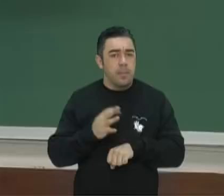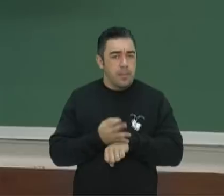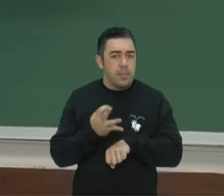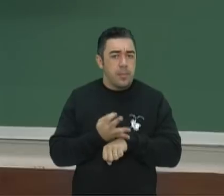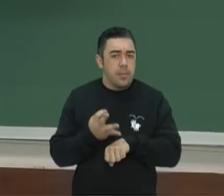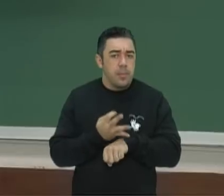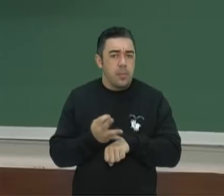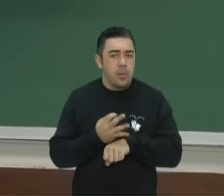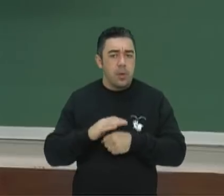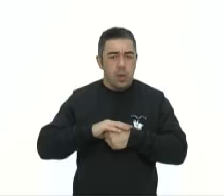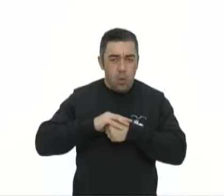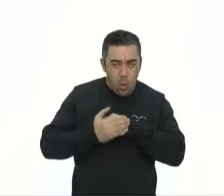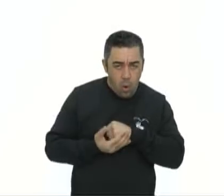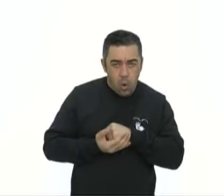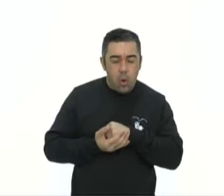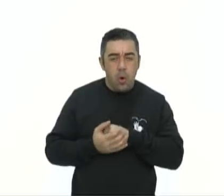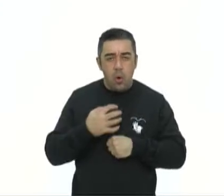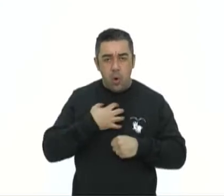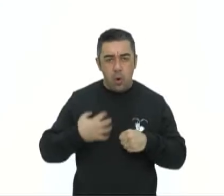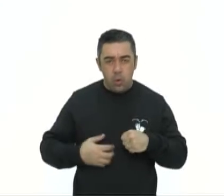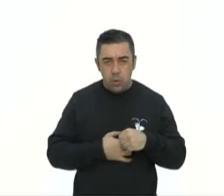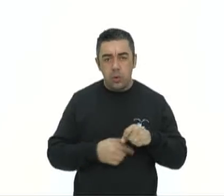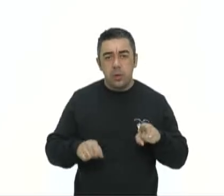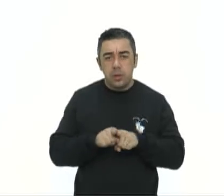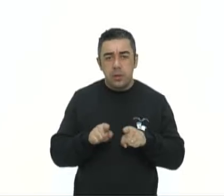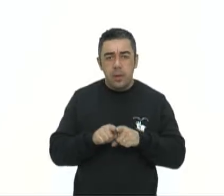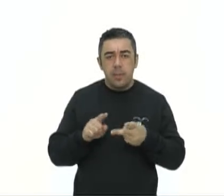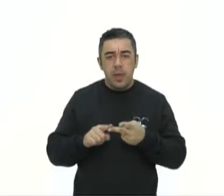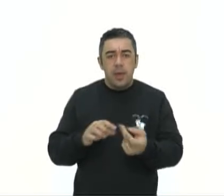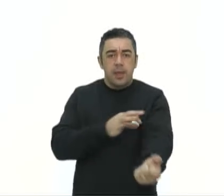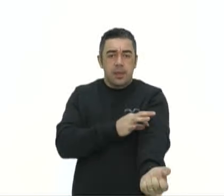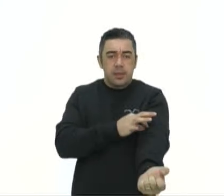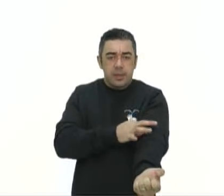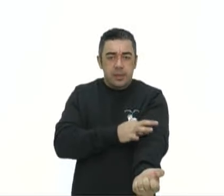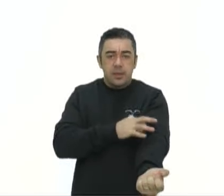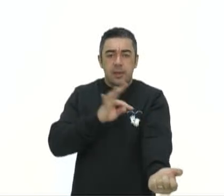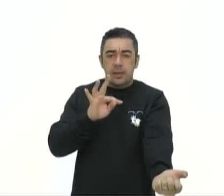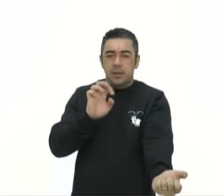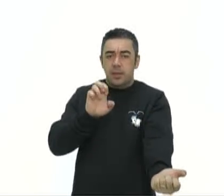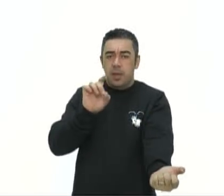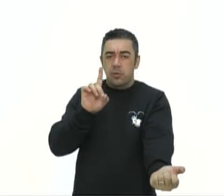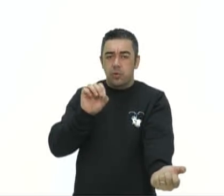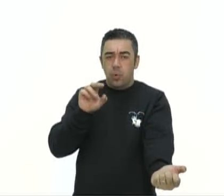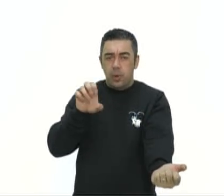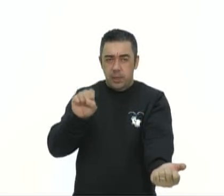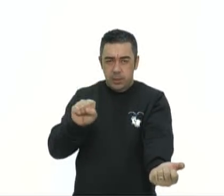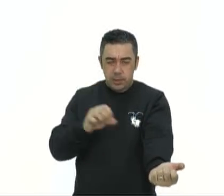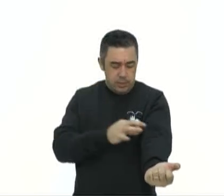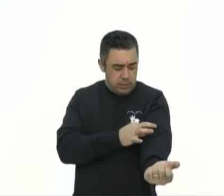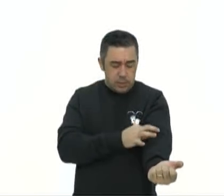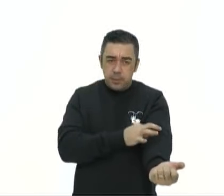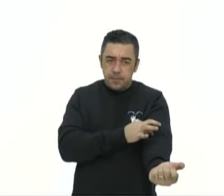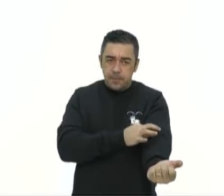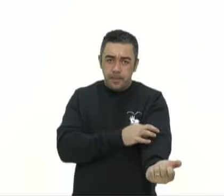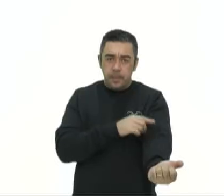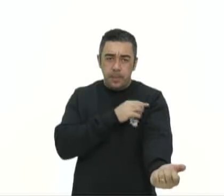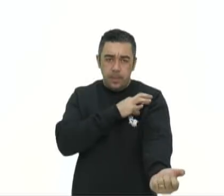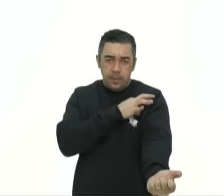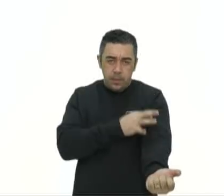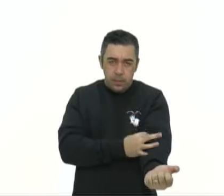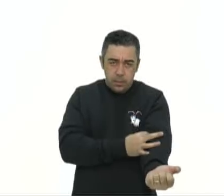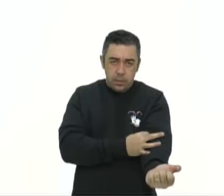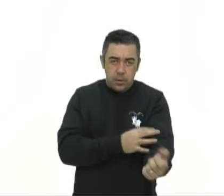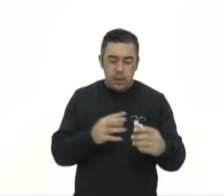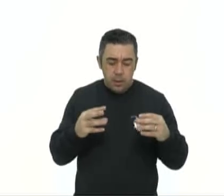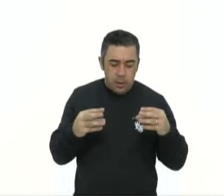resistente, envolve órgãos e está presente também nos tendões e nos ligamentos. Que são os tendões? São estruturas,